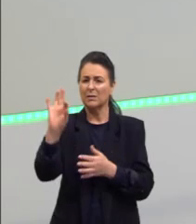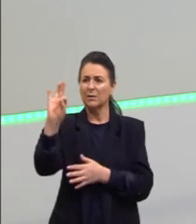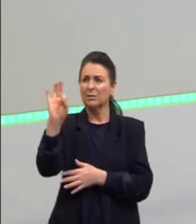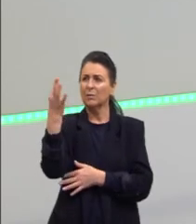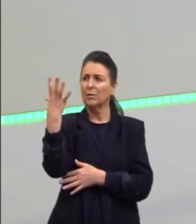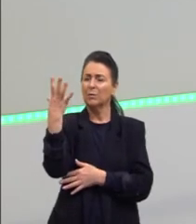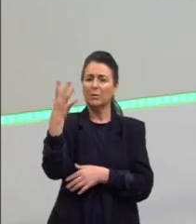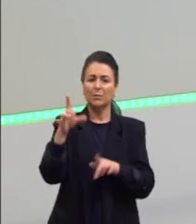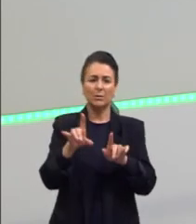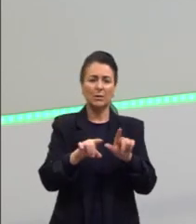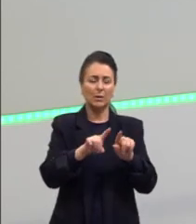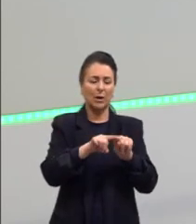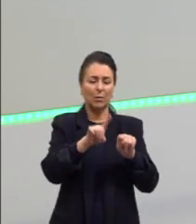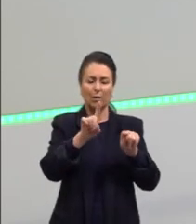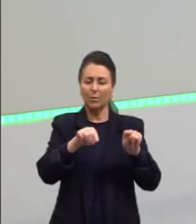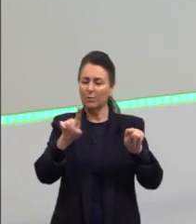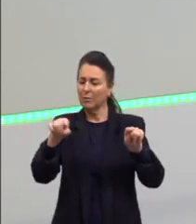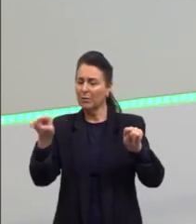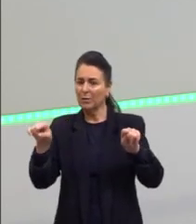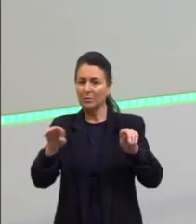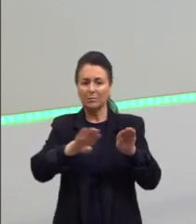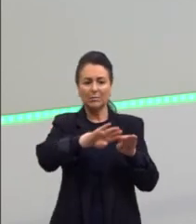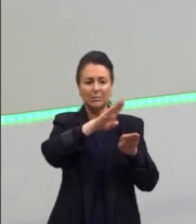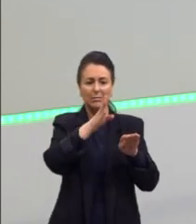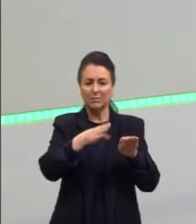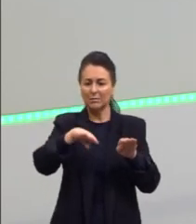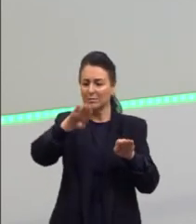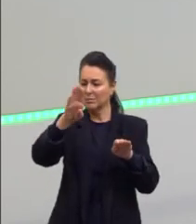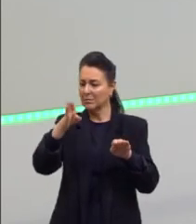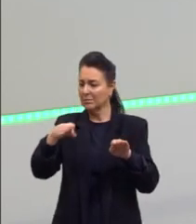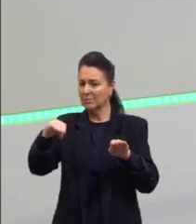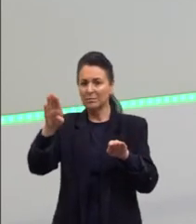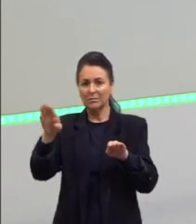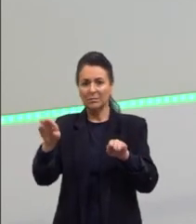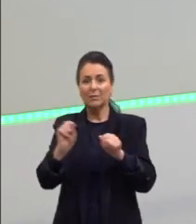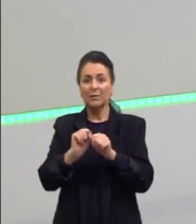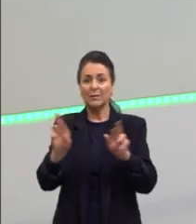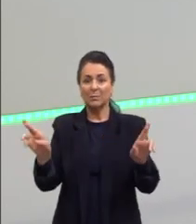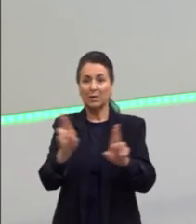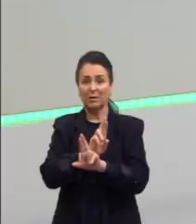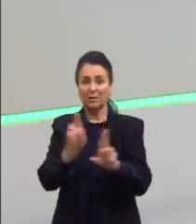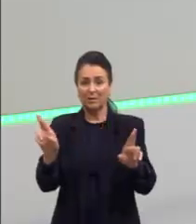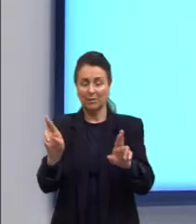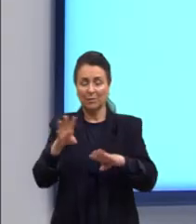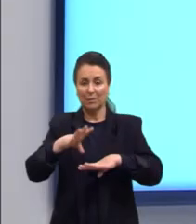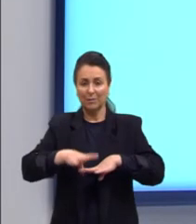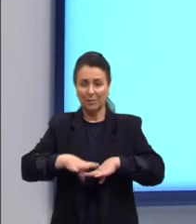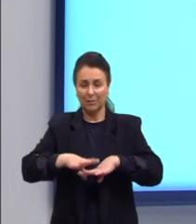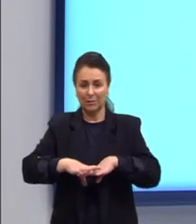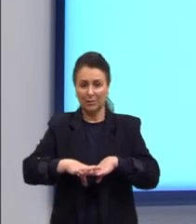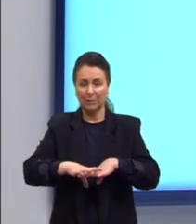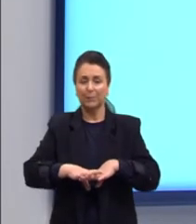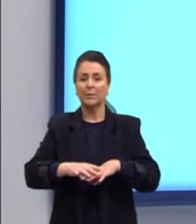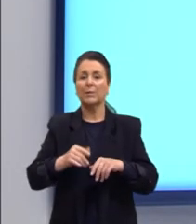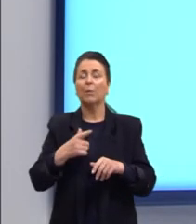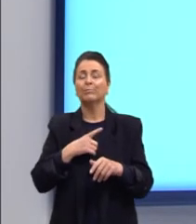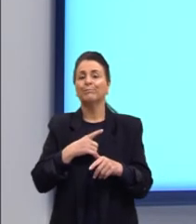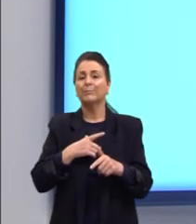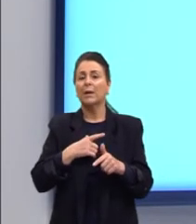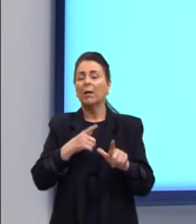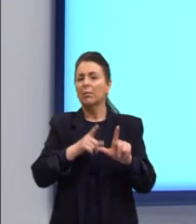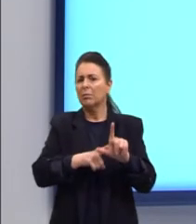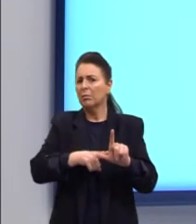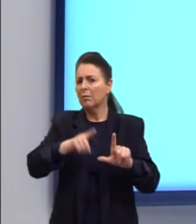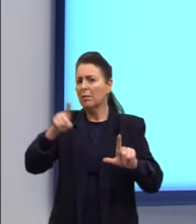ondulatórios e vamos identificar a relação com a matemática aqui então nós trabalhamos um gráfico uma